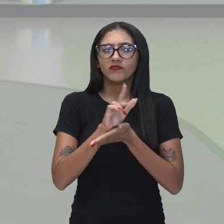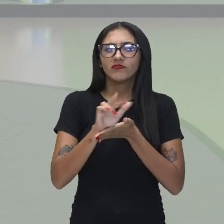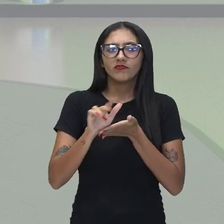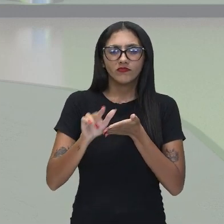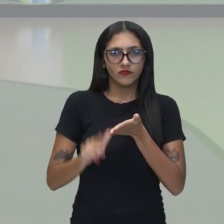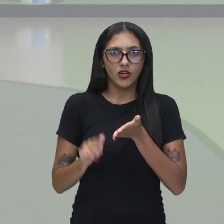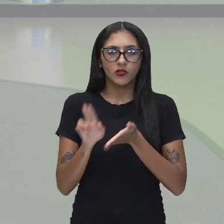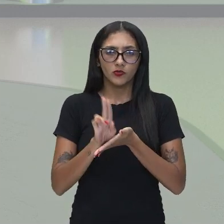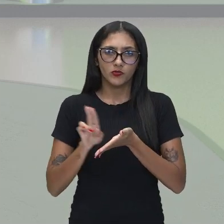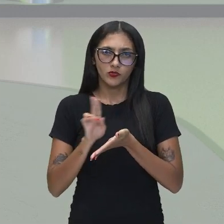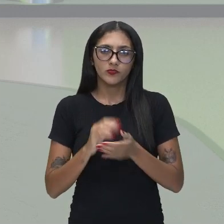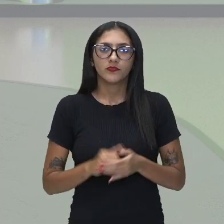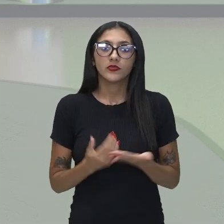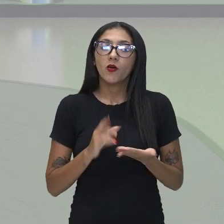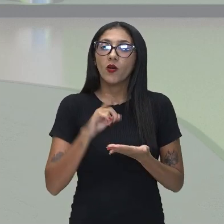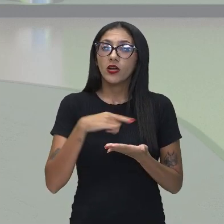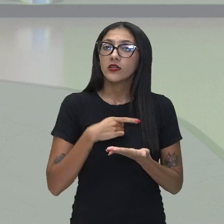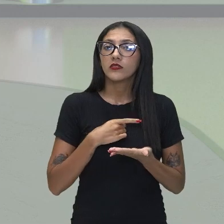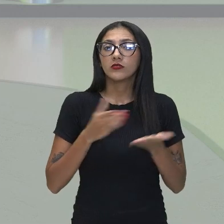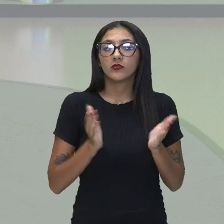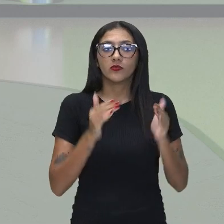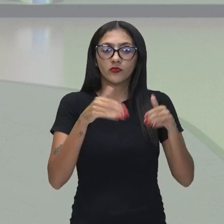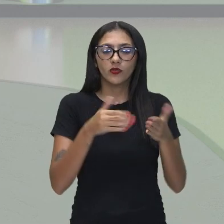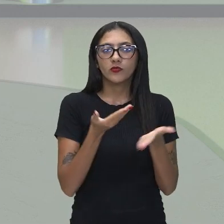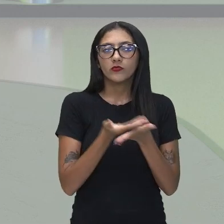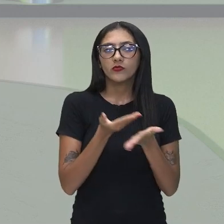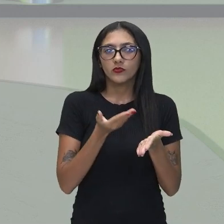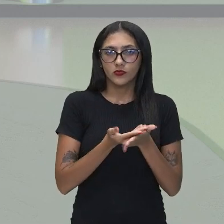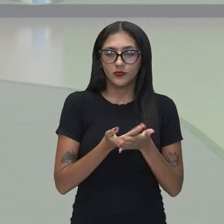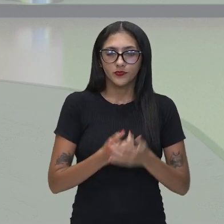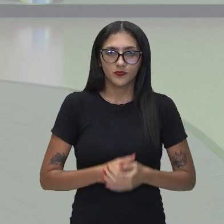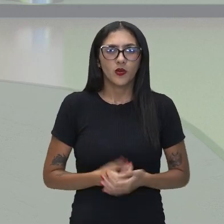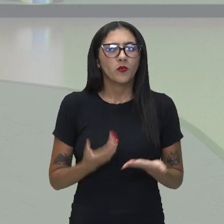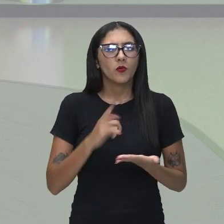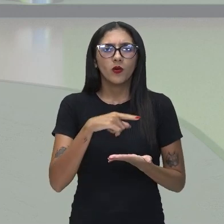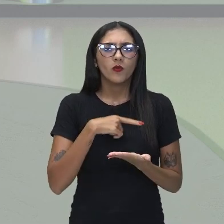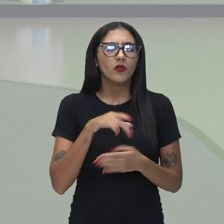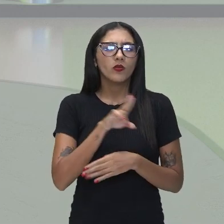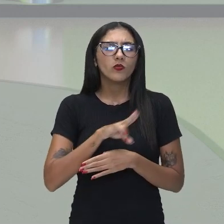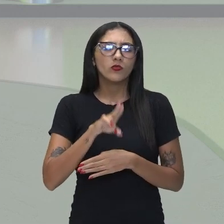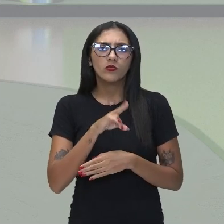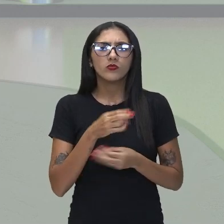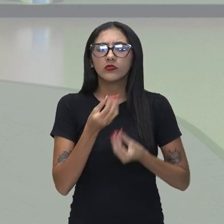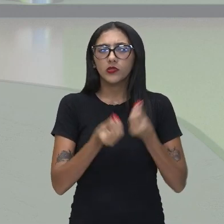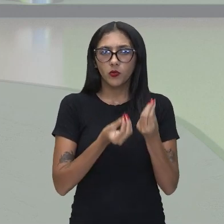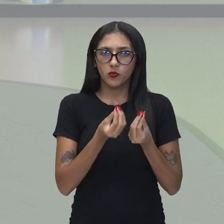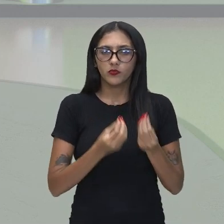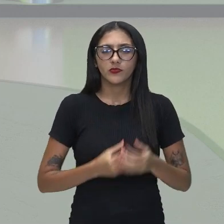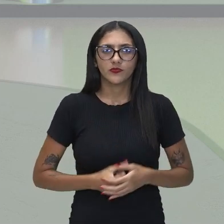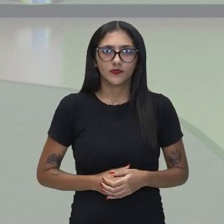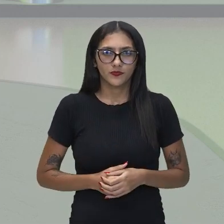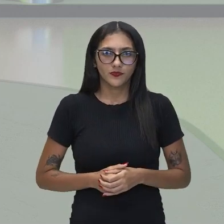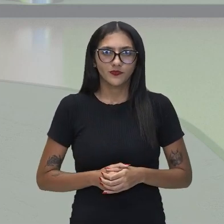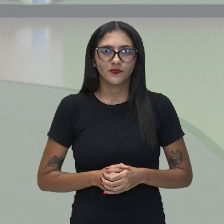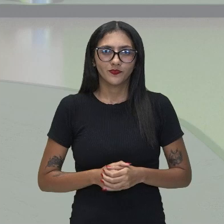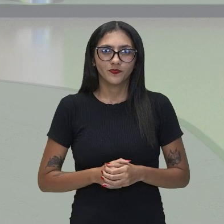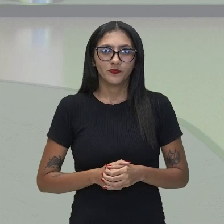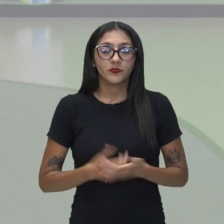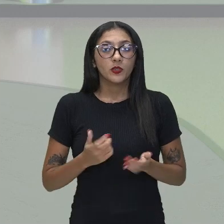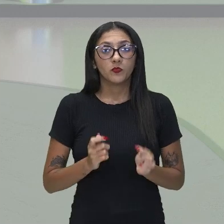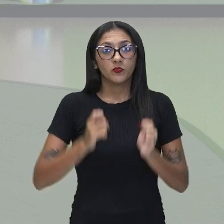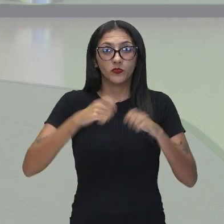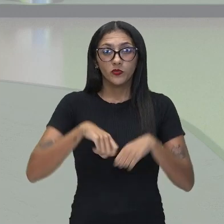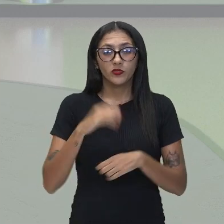é isso que a gente vai estudar a partir desta aula, quais são as funções oxigenadas. Então, para isso,